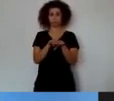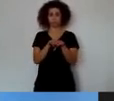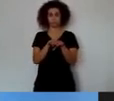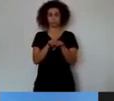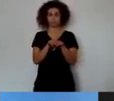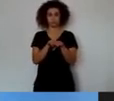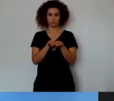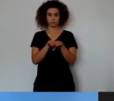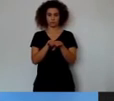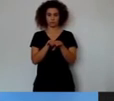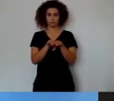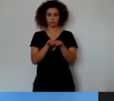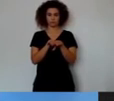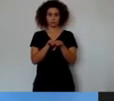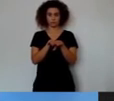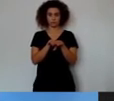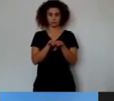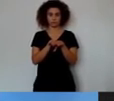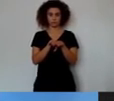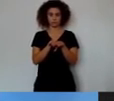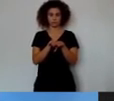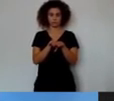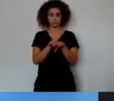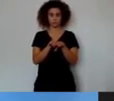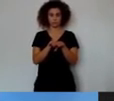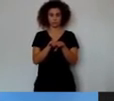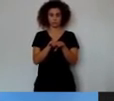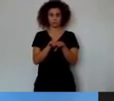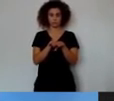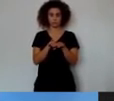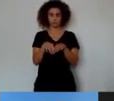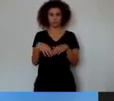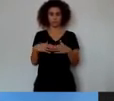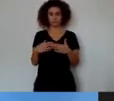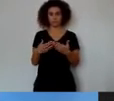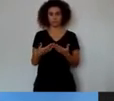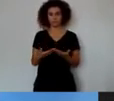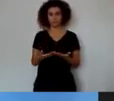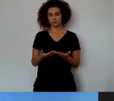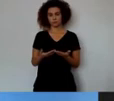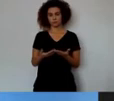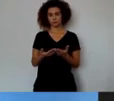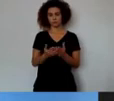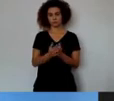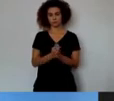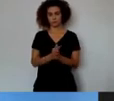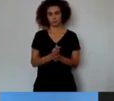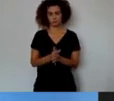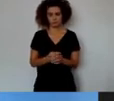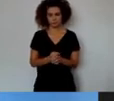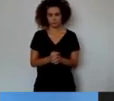né, a chave nesse sentido, de hoje nós estamos falando de opção, agora a gente vai oprimir. Não é isso, nós estamos falando de igualdade,